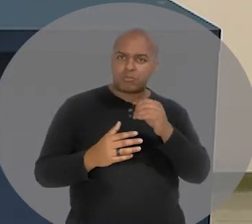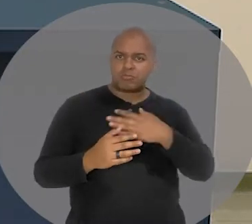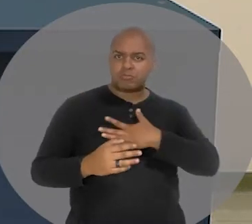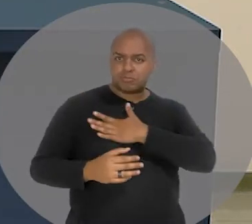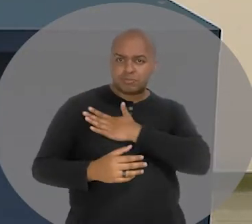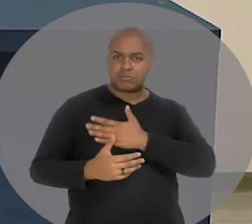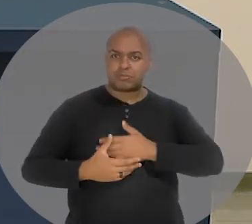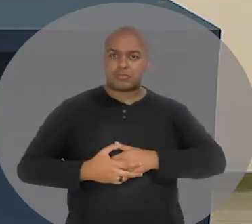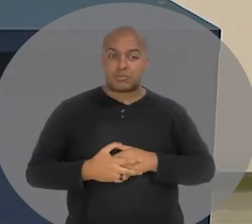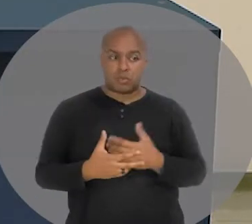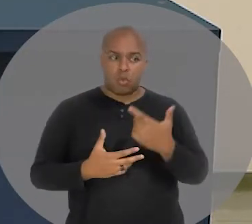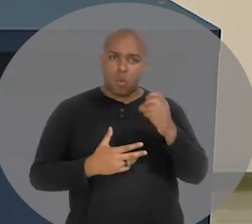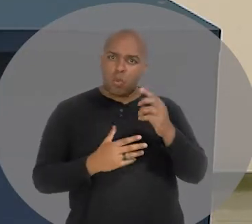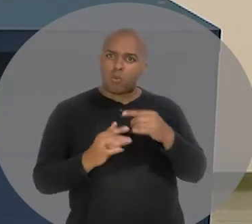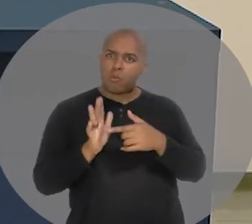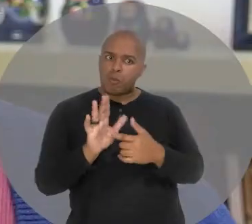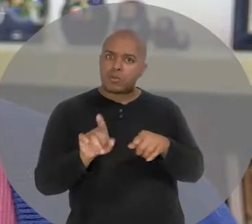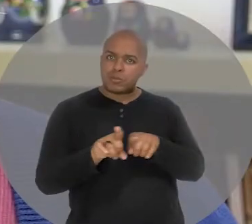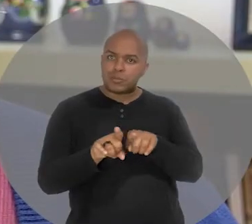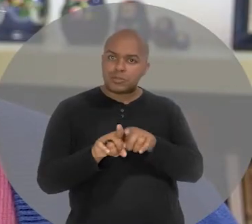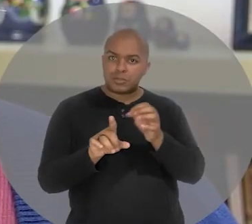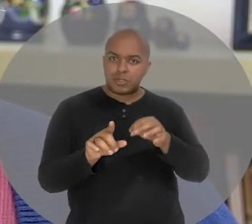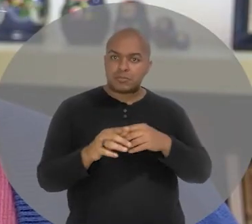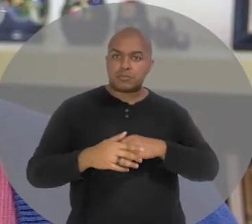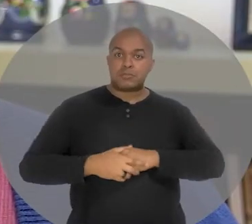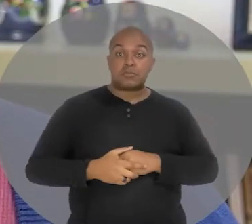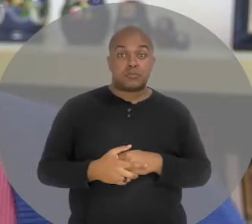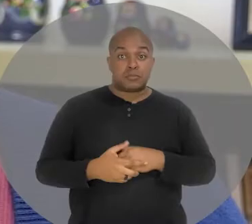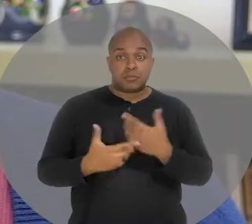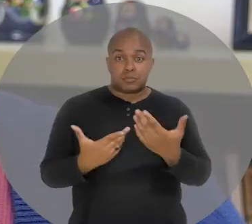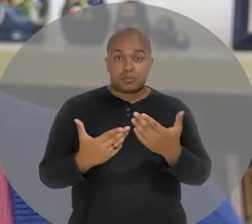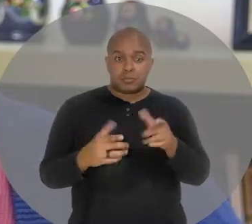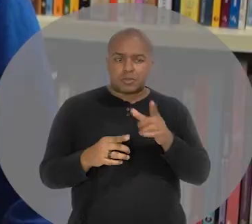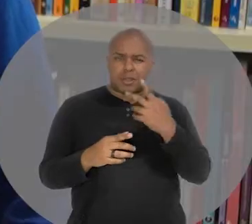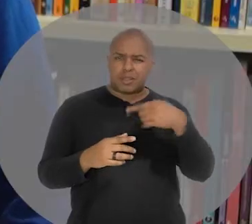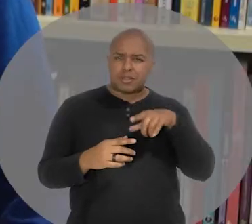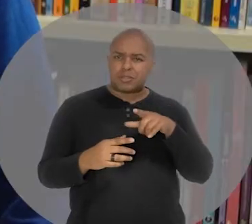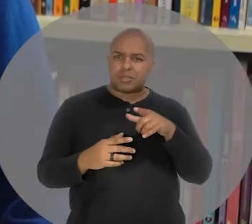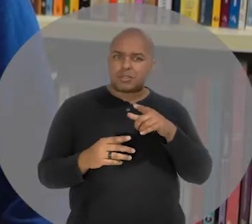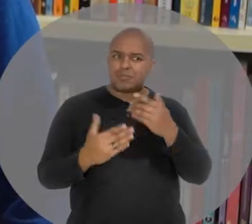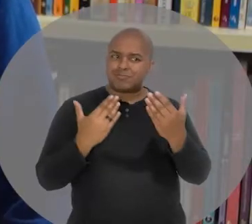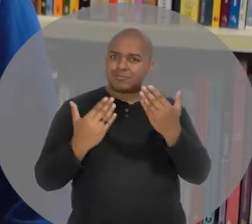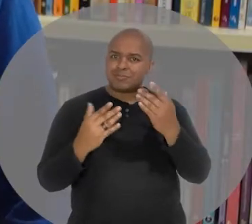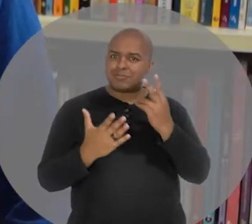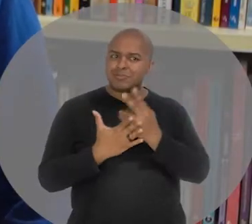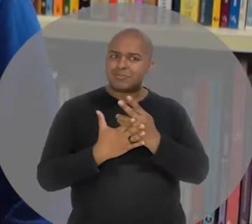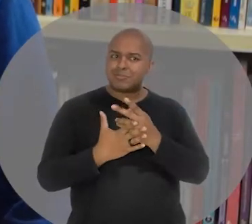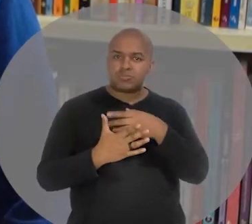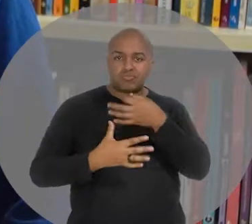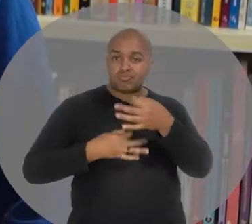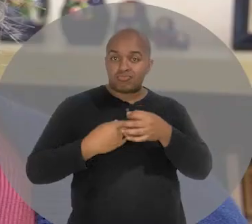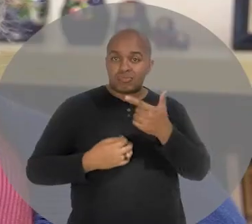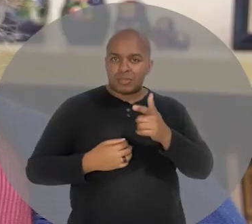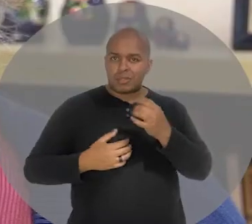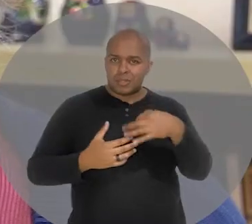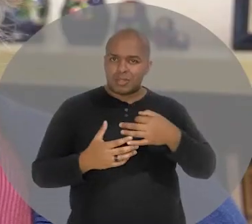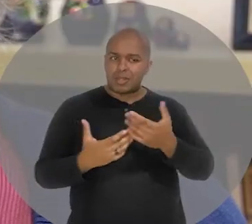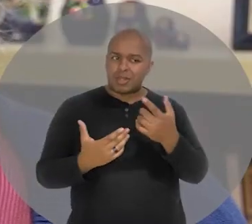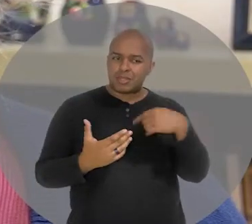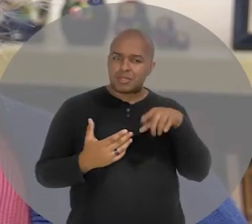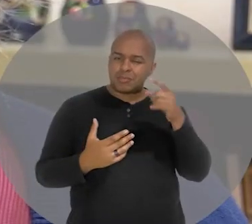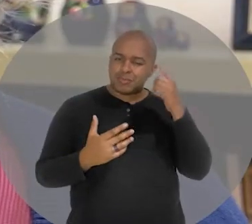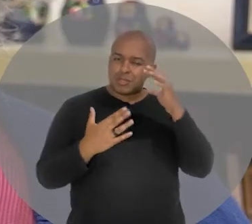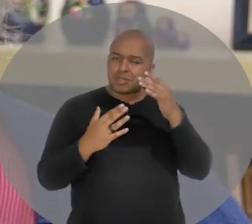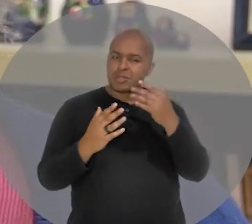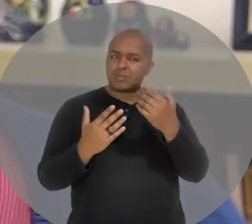preconceitos, ou denunciam também, né? E a gente assimila sem crítica, né? A gente assimila